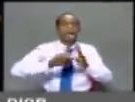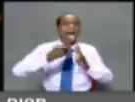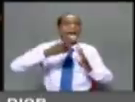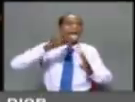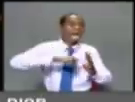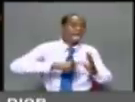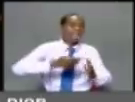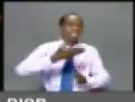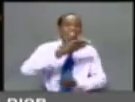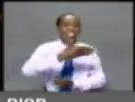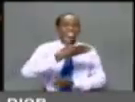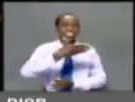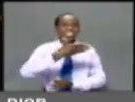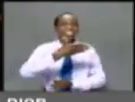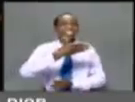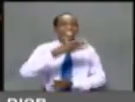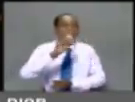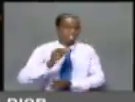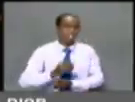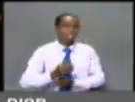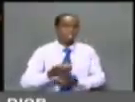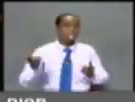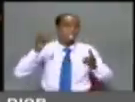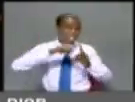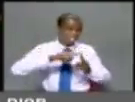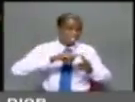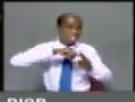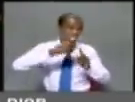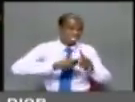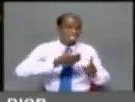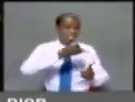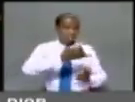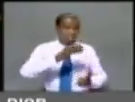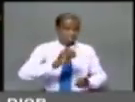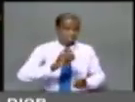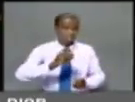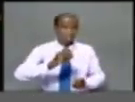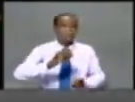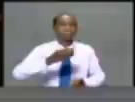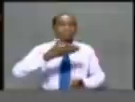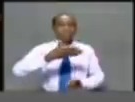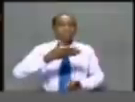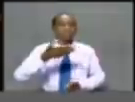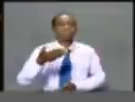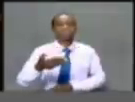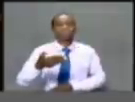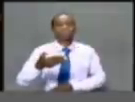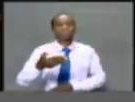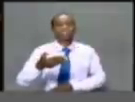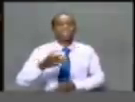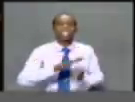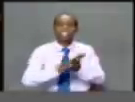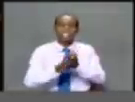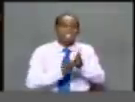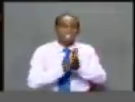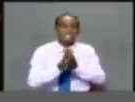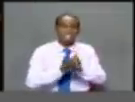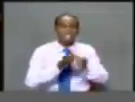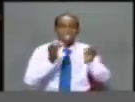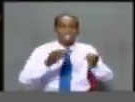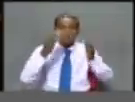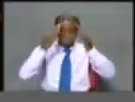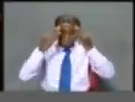execução, até 2017, sem que se soubesse o que na realidade estava a ser